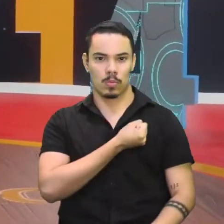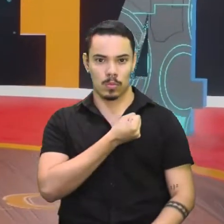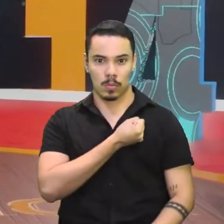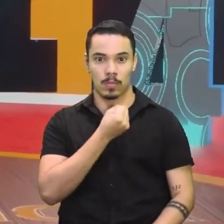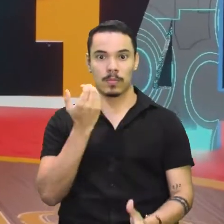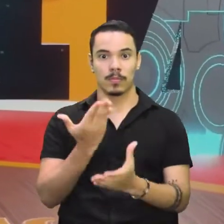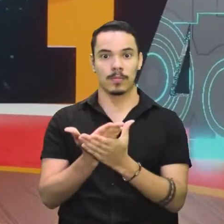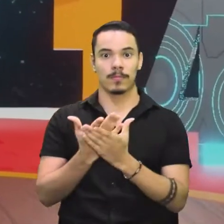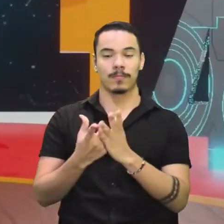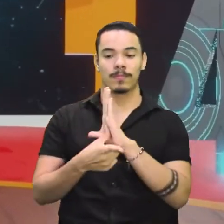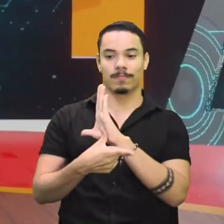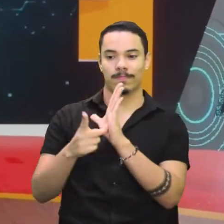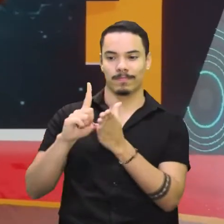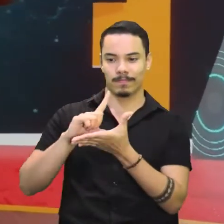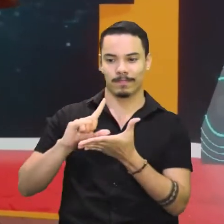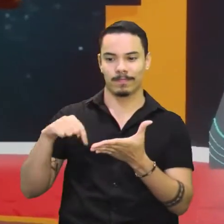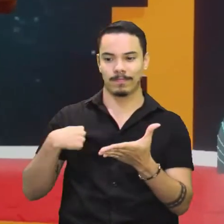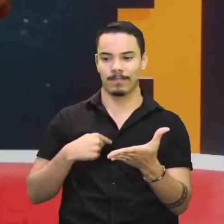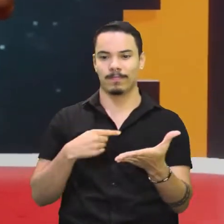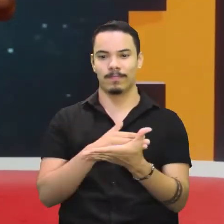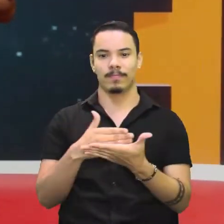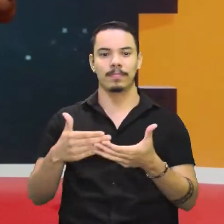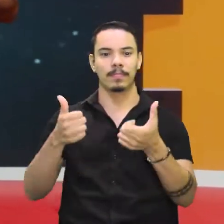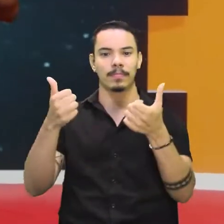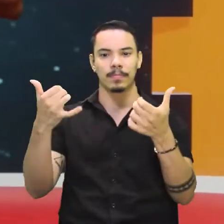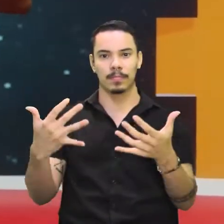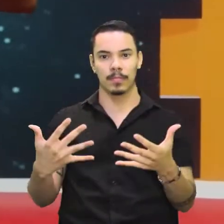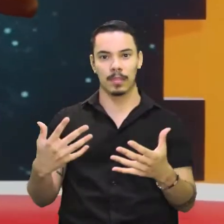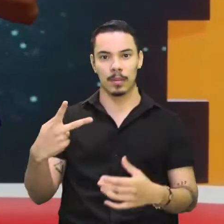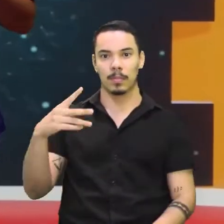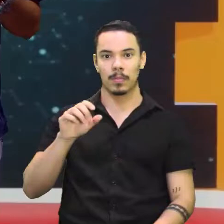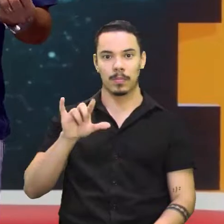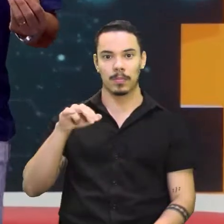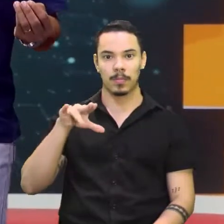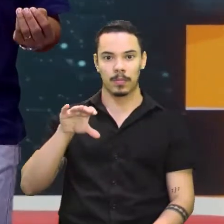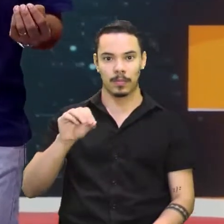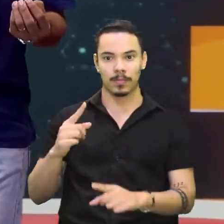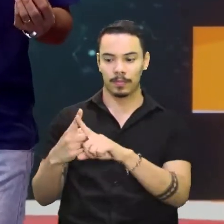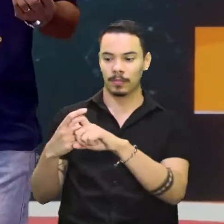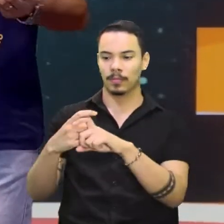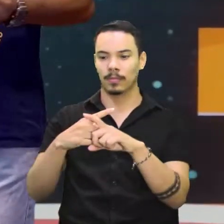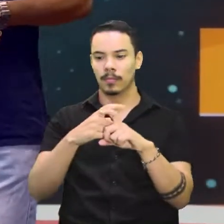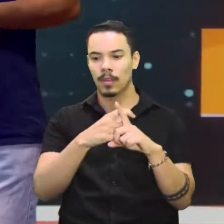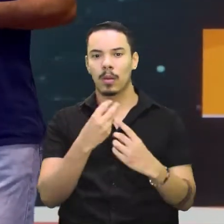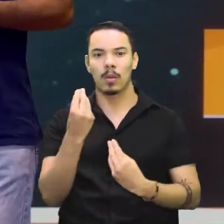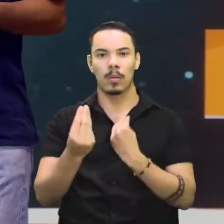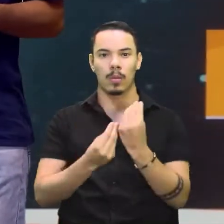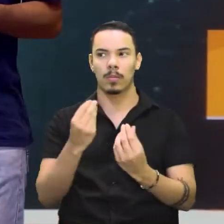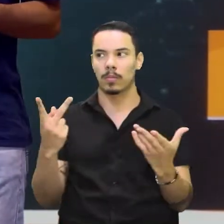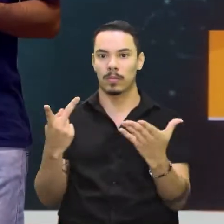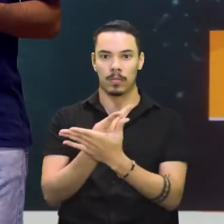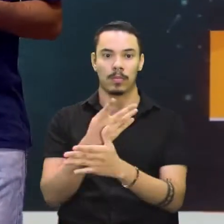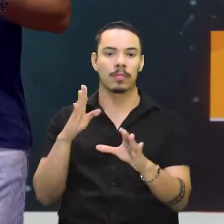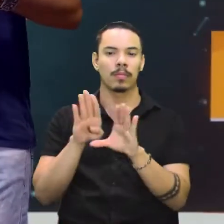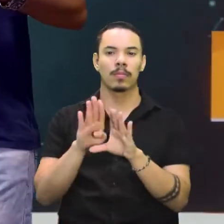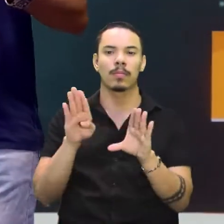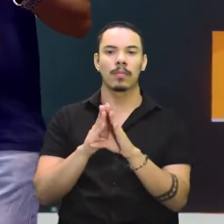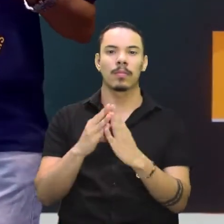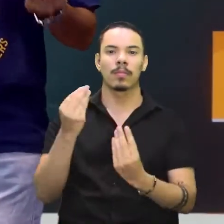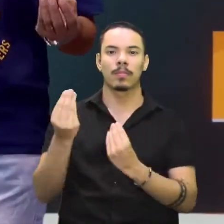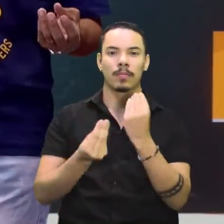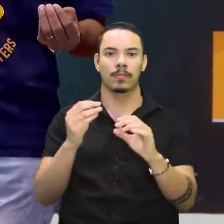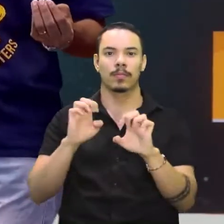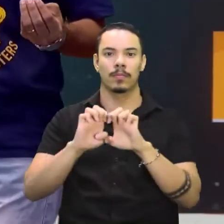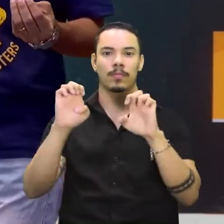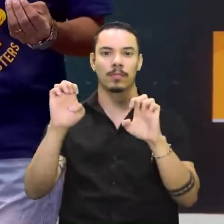anterior começamos a falar para vocês sobre polinômios. Né? A estrutura do polinômio, como que é um polinômio, qual que é